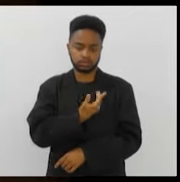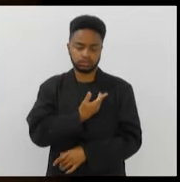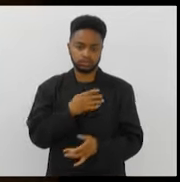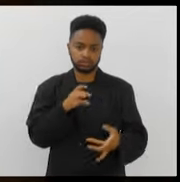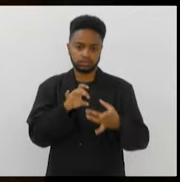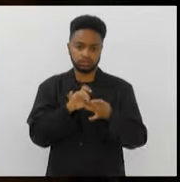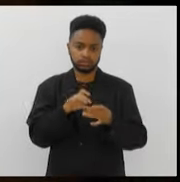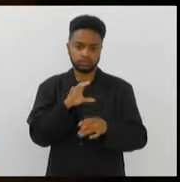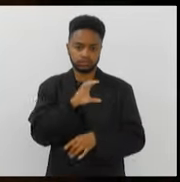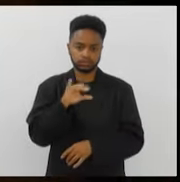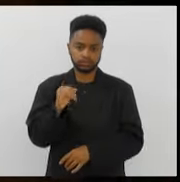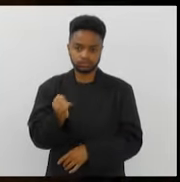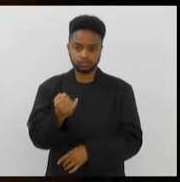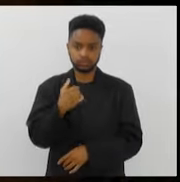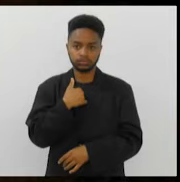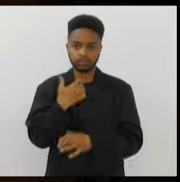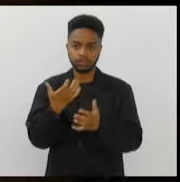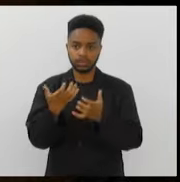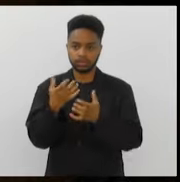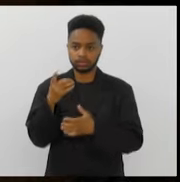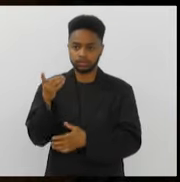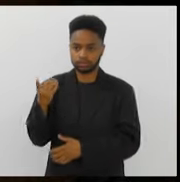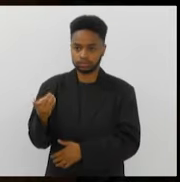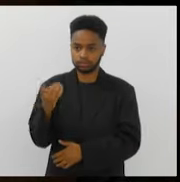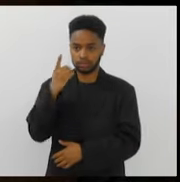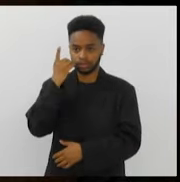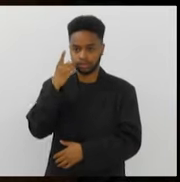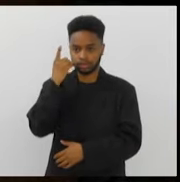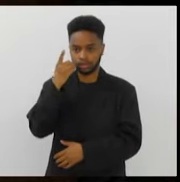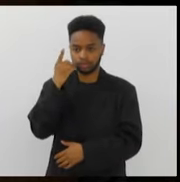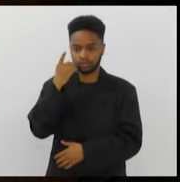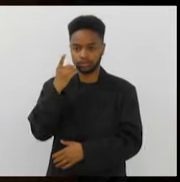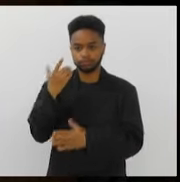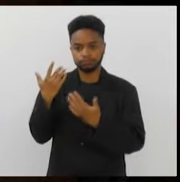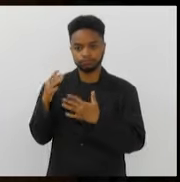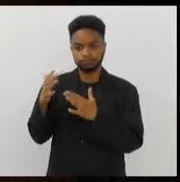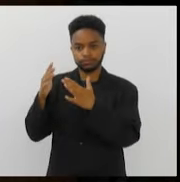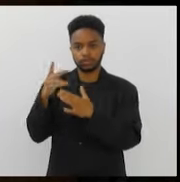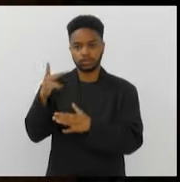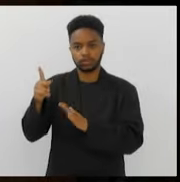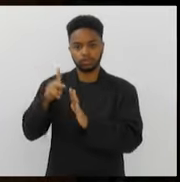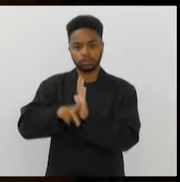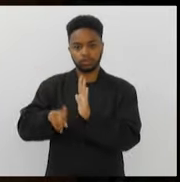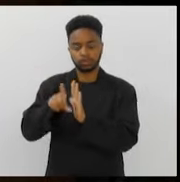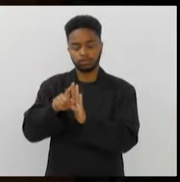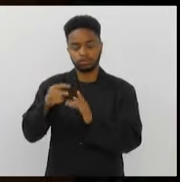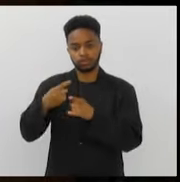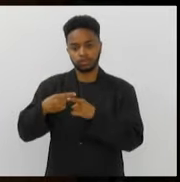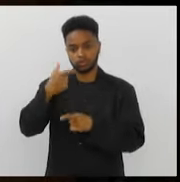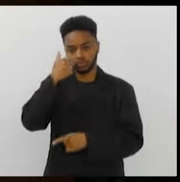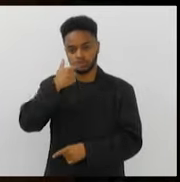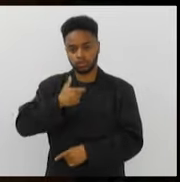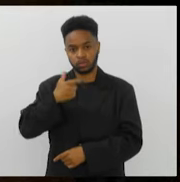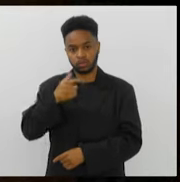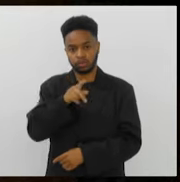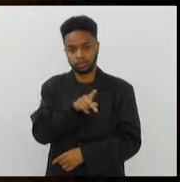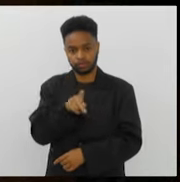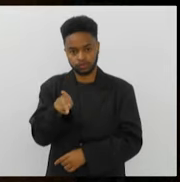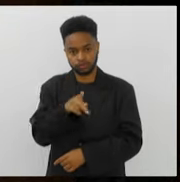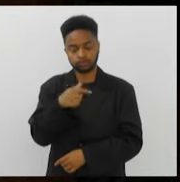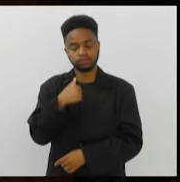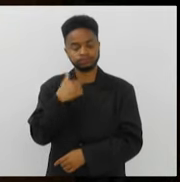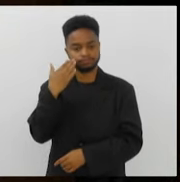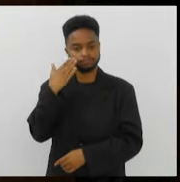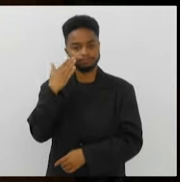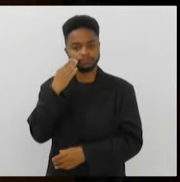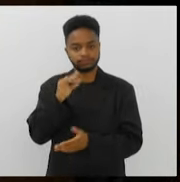CCJ. Queria, deputado Vinícius Cozzolino, elogiar o seu projeto. Eu sou professor e sei o